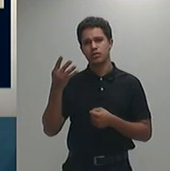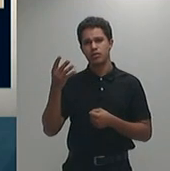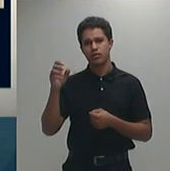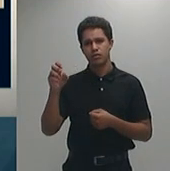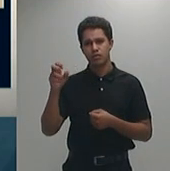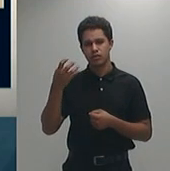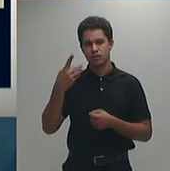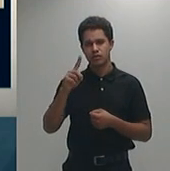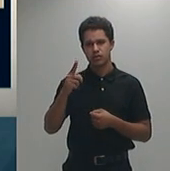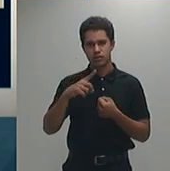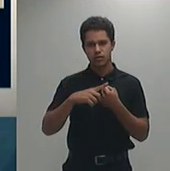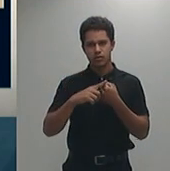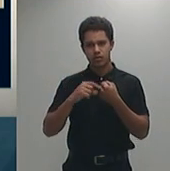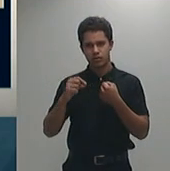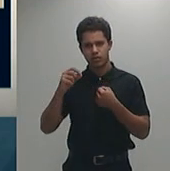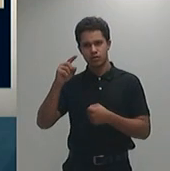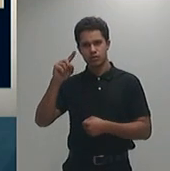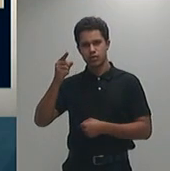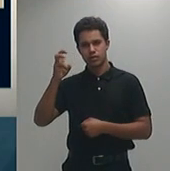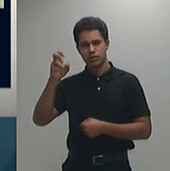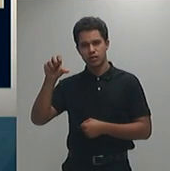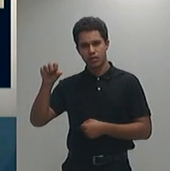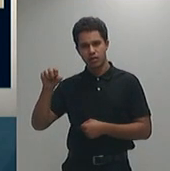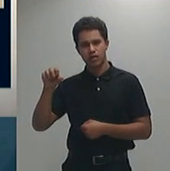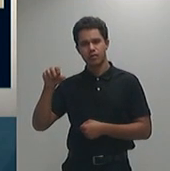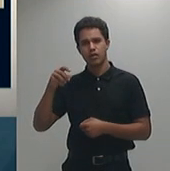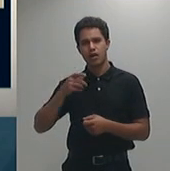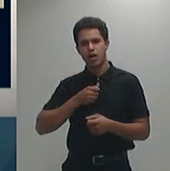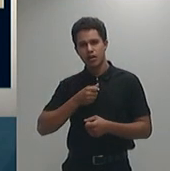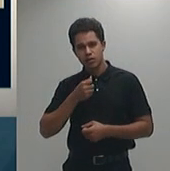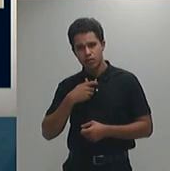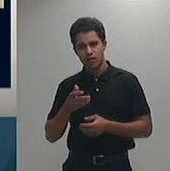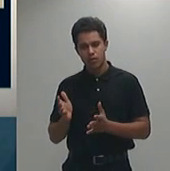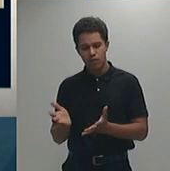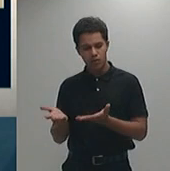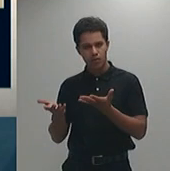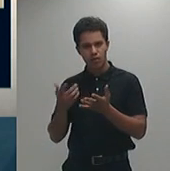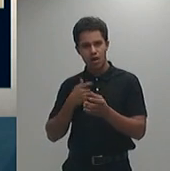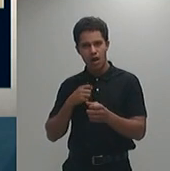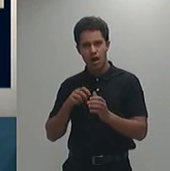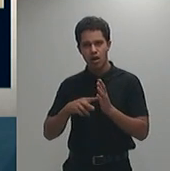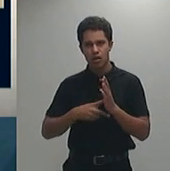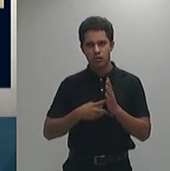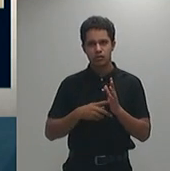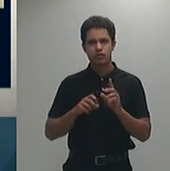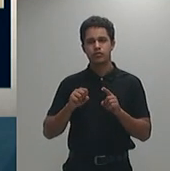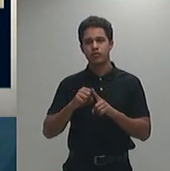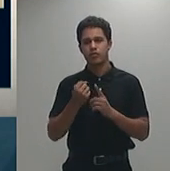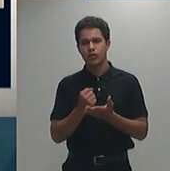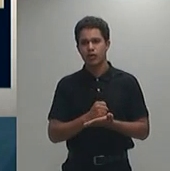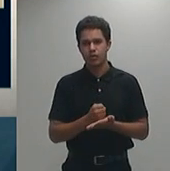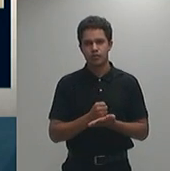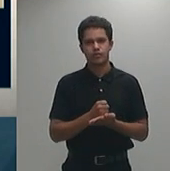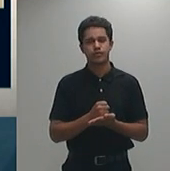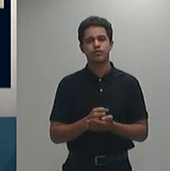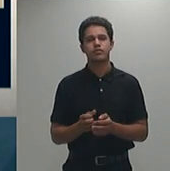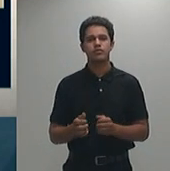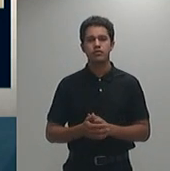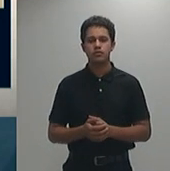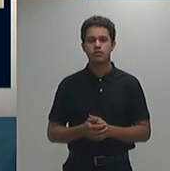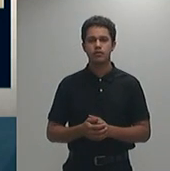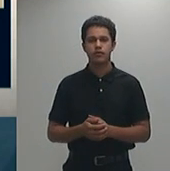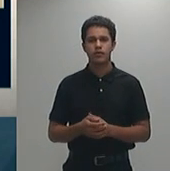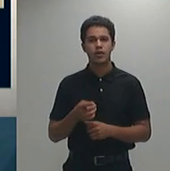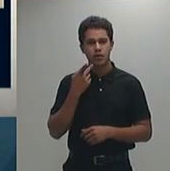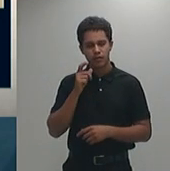da legitimidade do acionista para promover a ação social de responsabilidade do controlador e para que fique bem